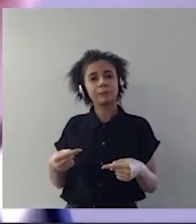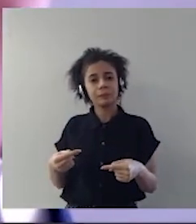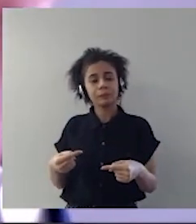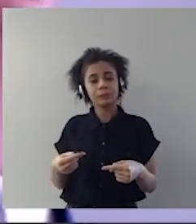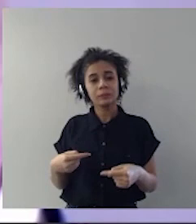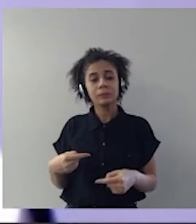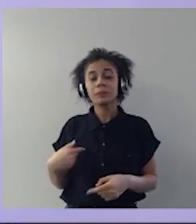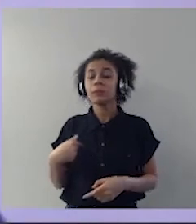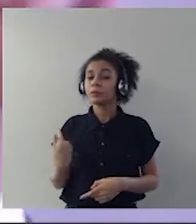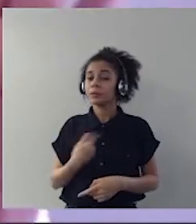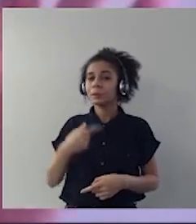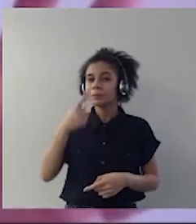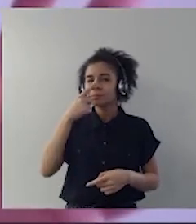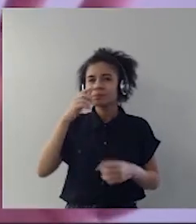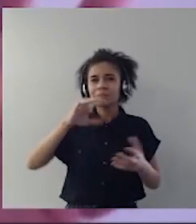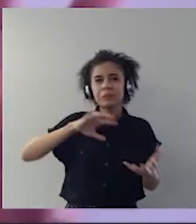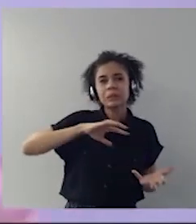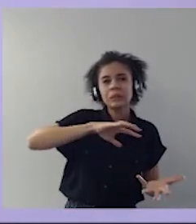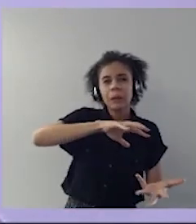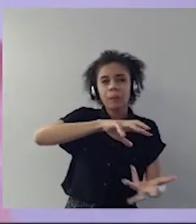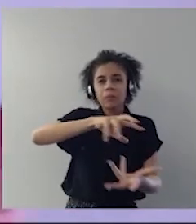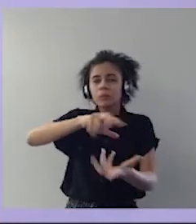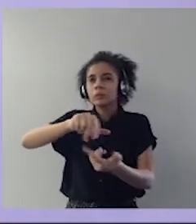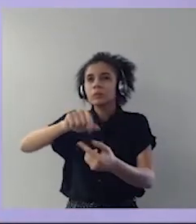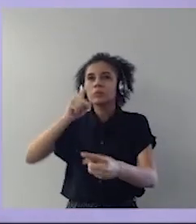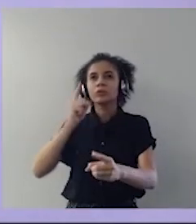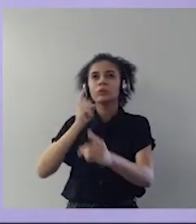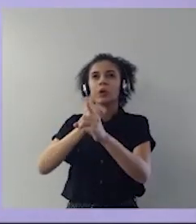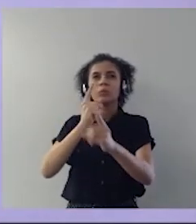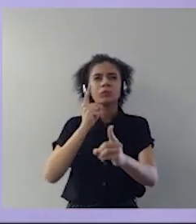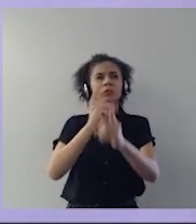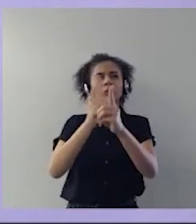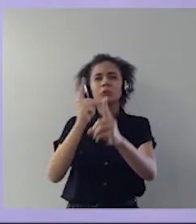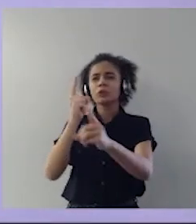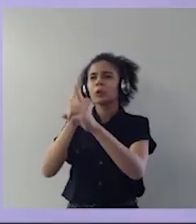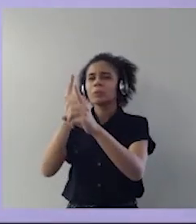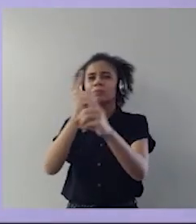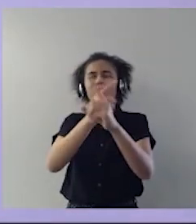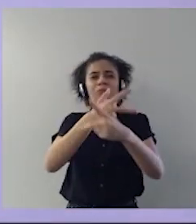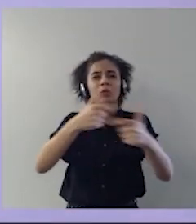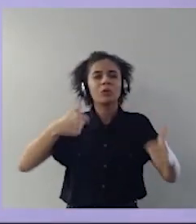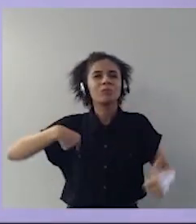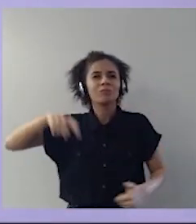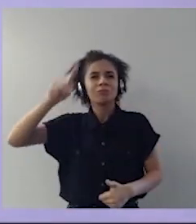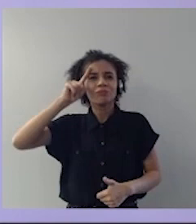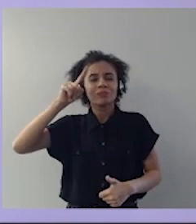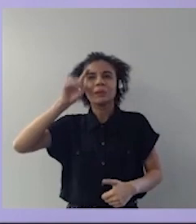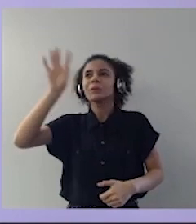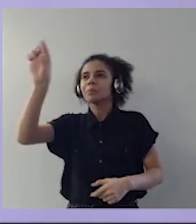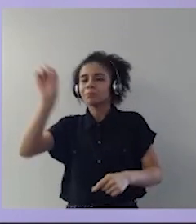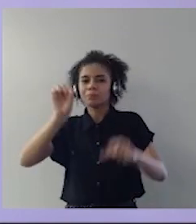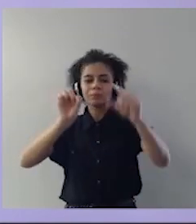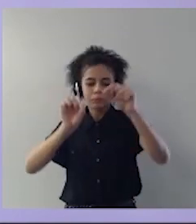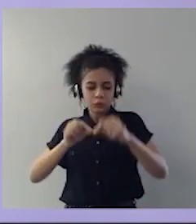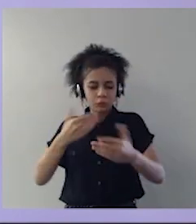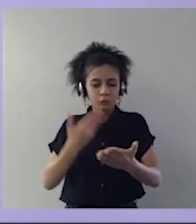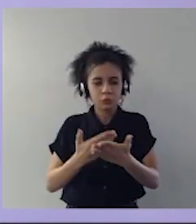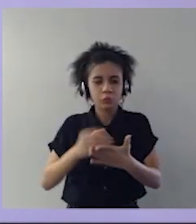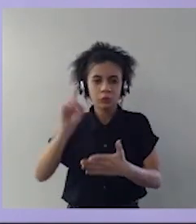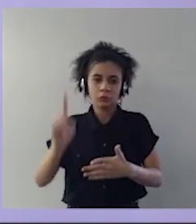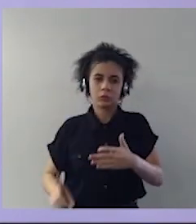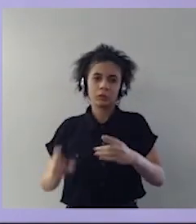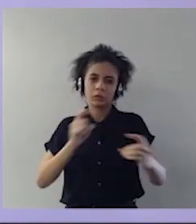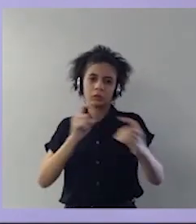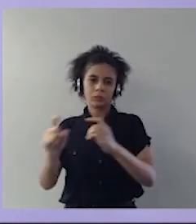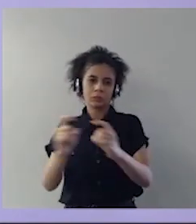portanto, um universo de descobertas implementadas na nossa vida cotidiana de aplicação e de estudo do direito administrativo.